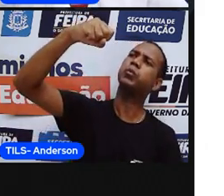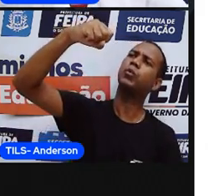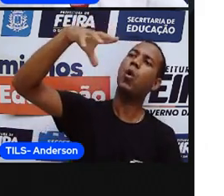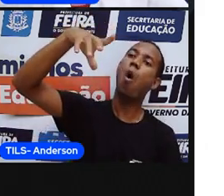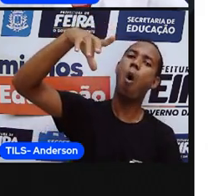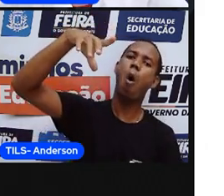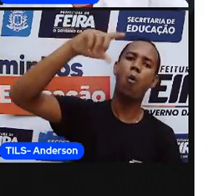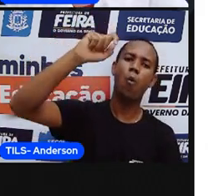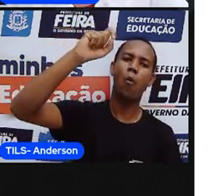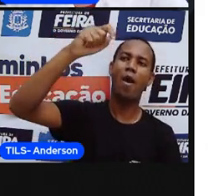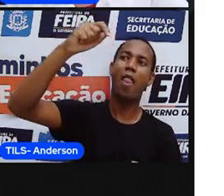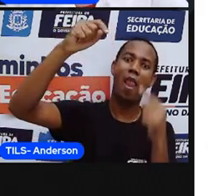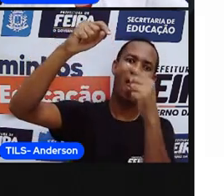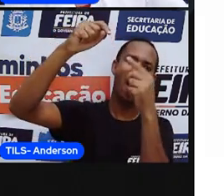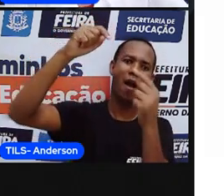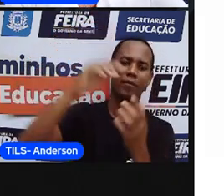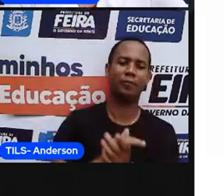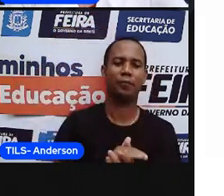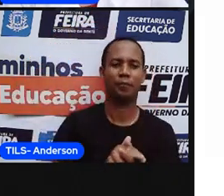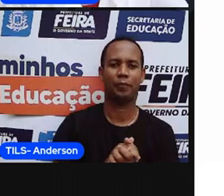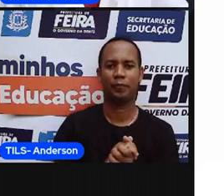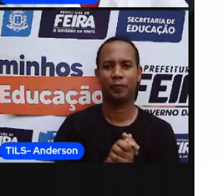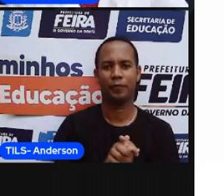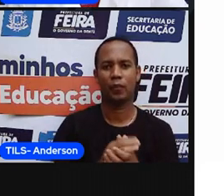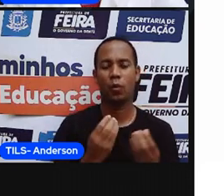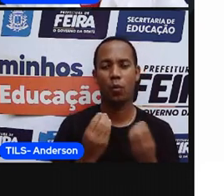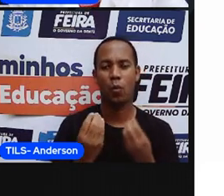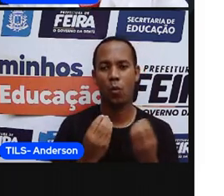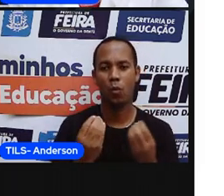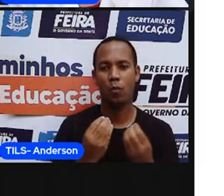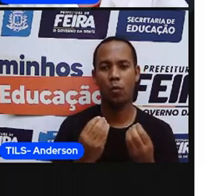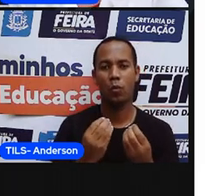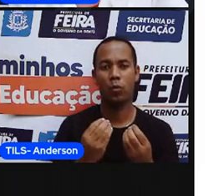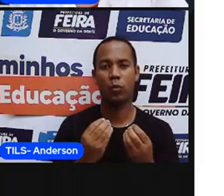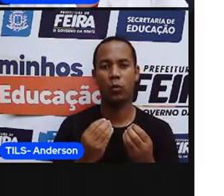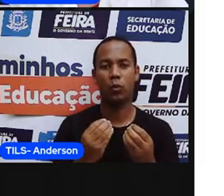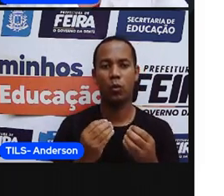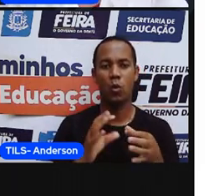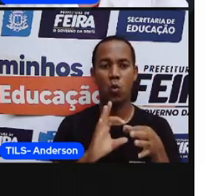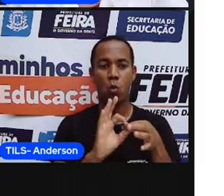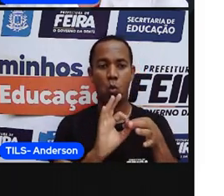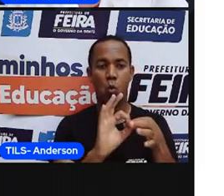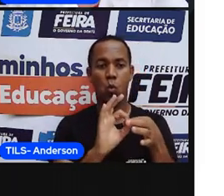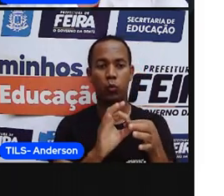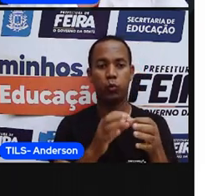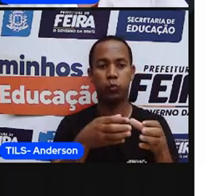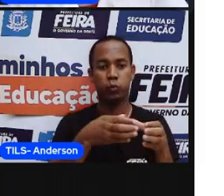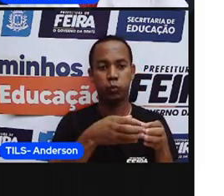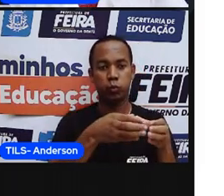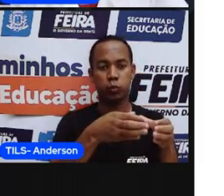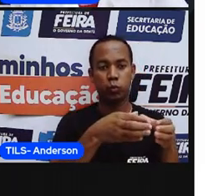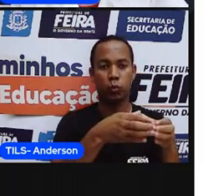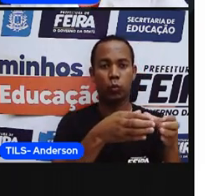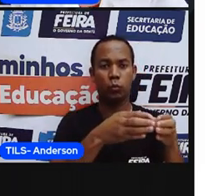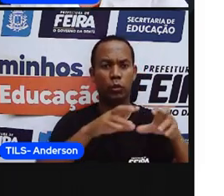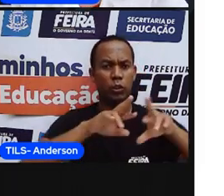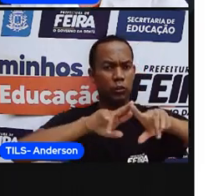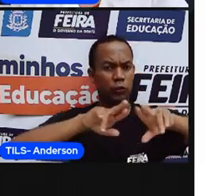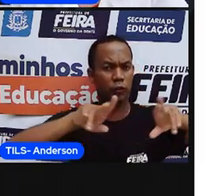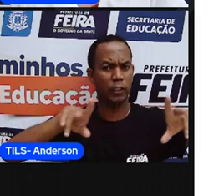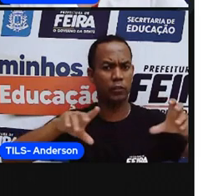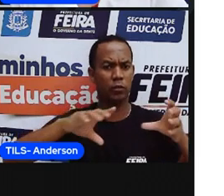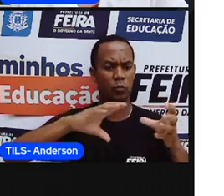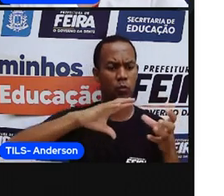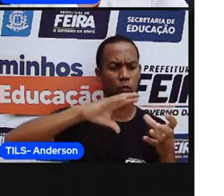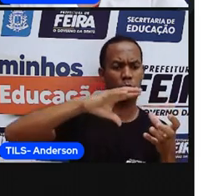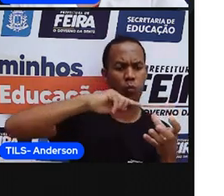o Sol, né? E esse é um grande conjunto formado por dezenas de astros que giram ao redor